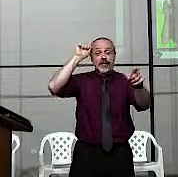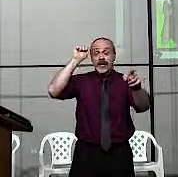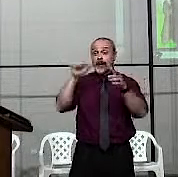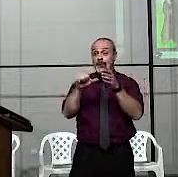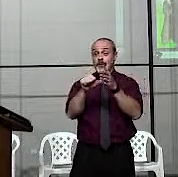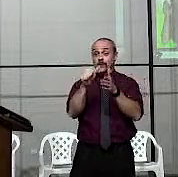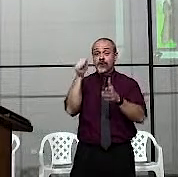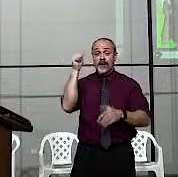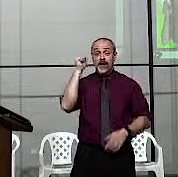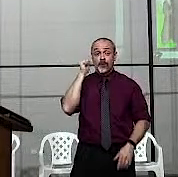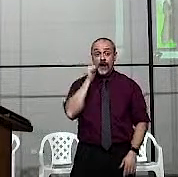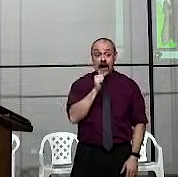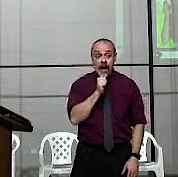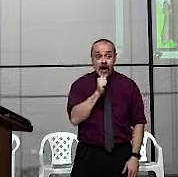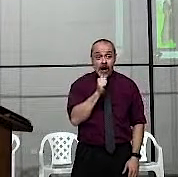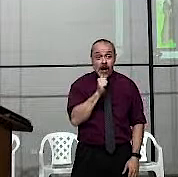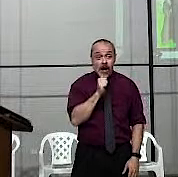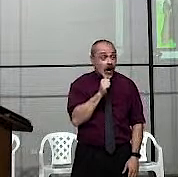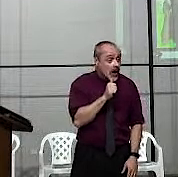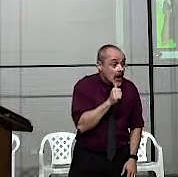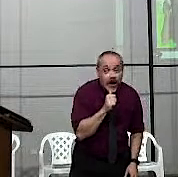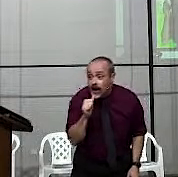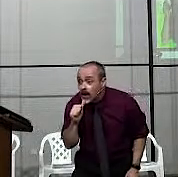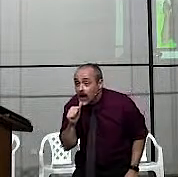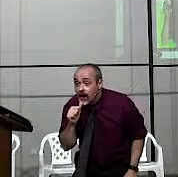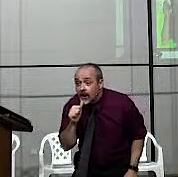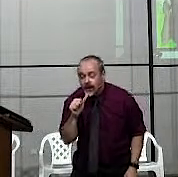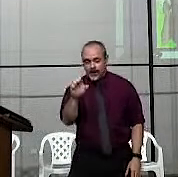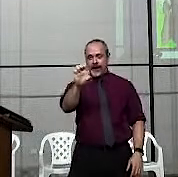Certinho. E a primeira mulher?